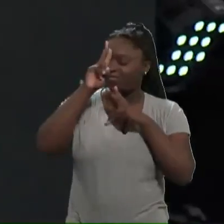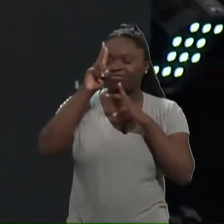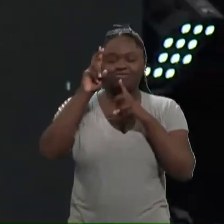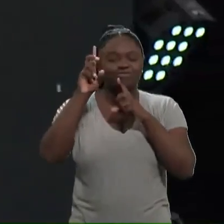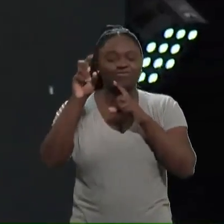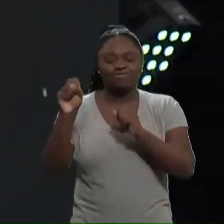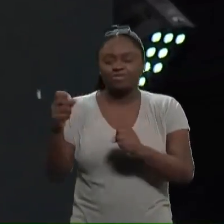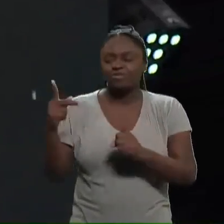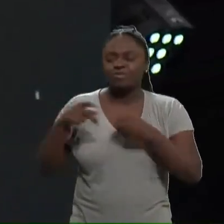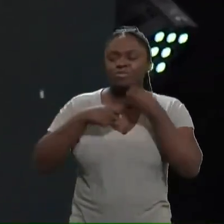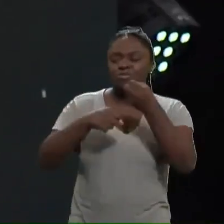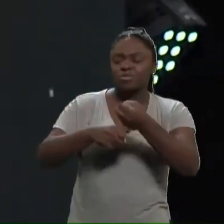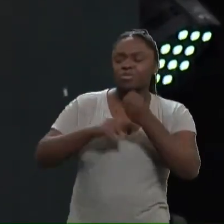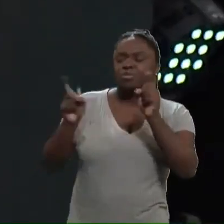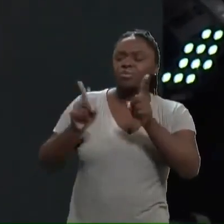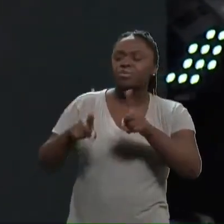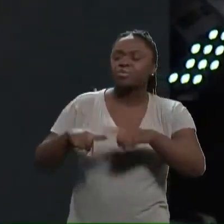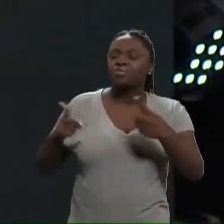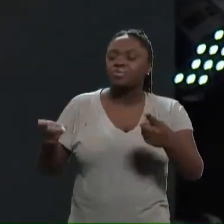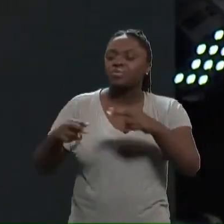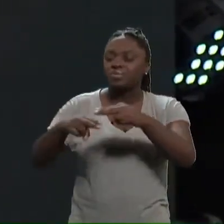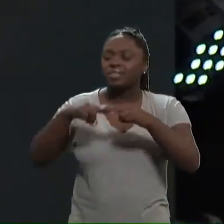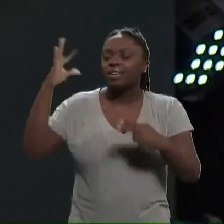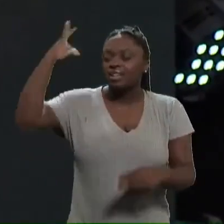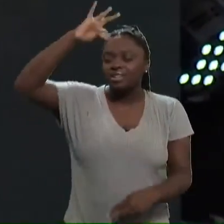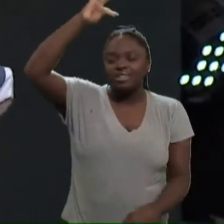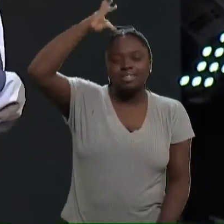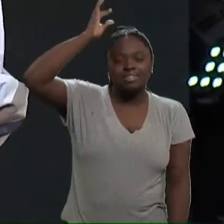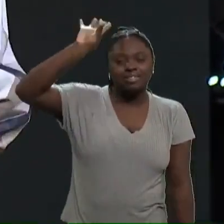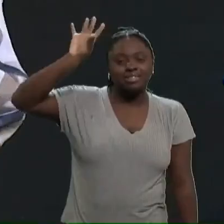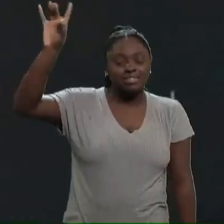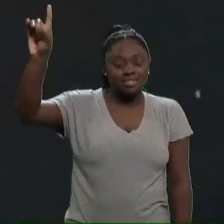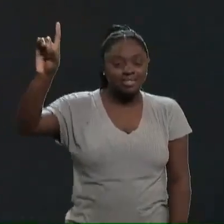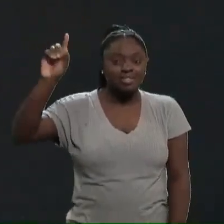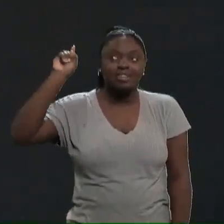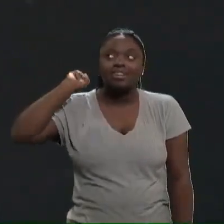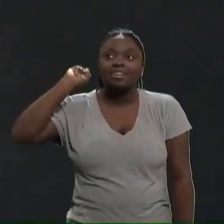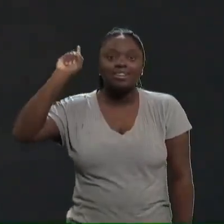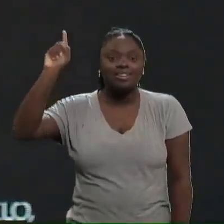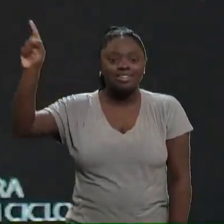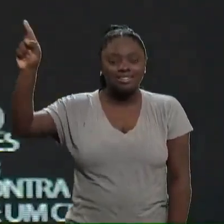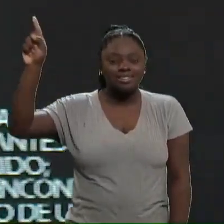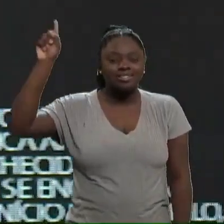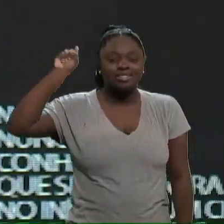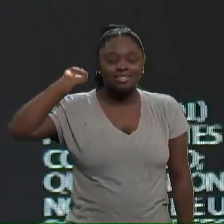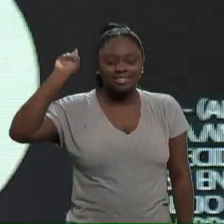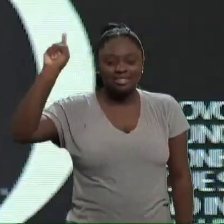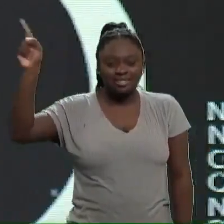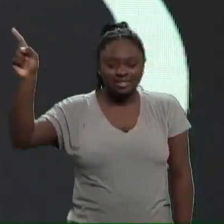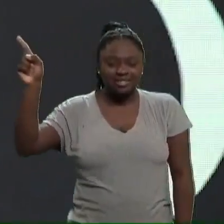é pelo seu poder, é pelo Espírito de Deus. É Ele, é Ele, é Ele.